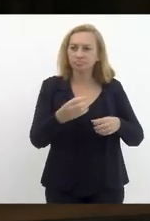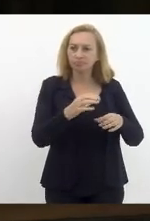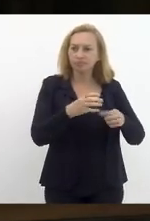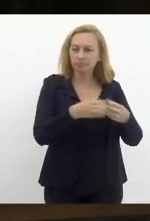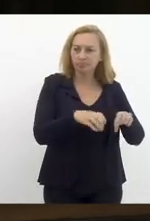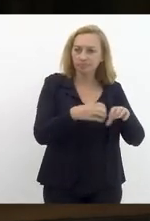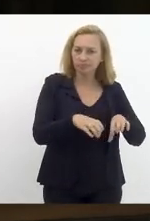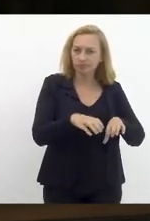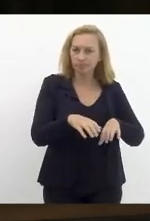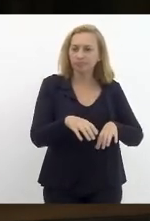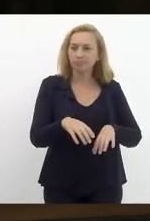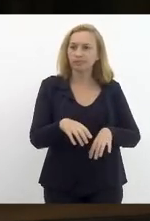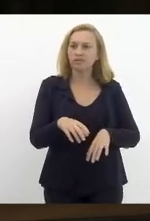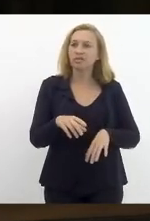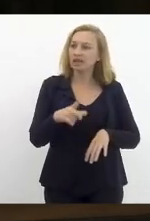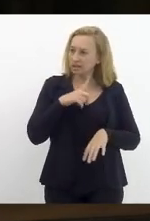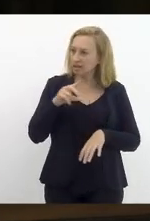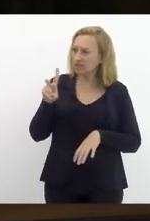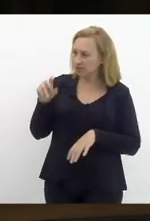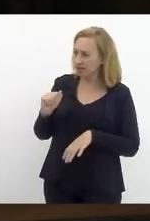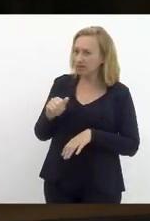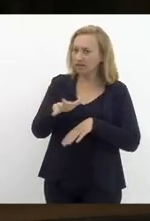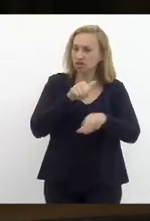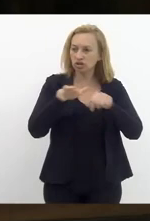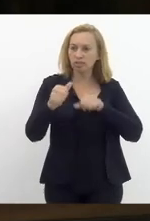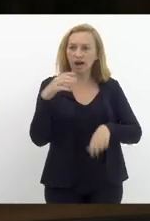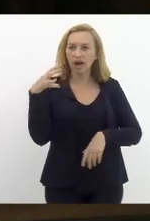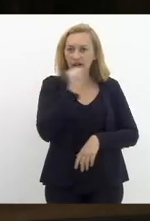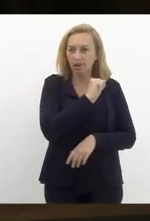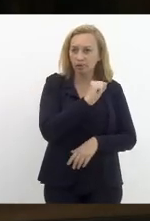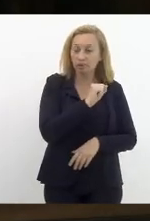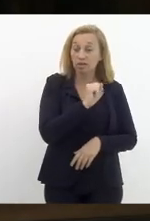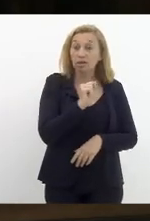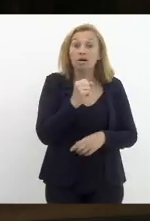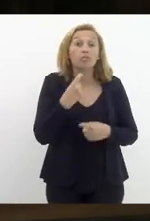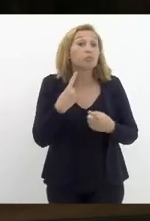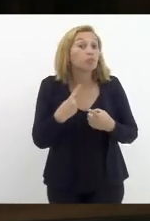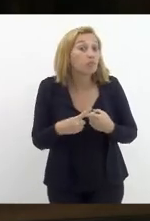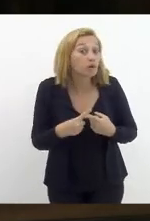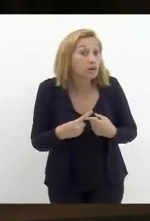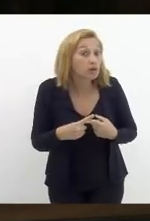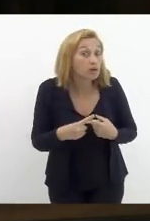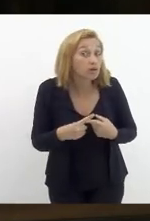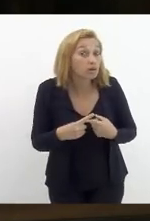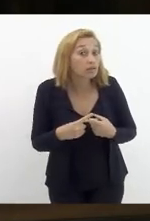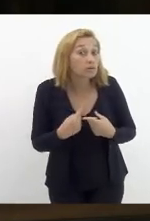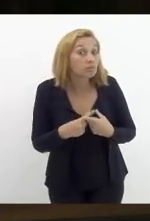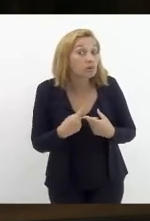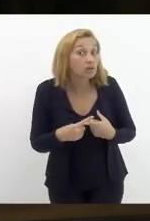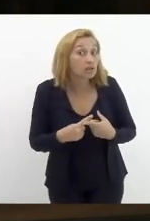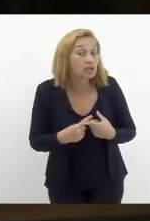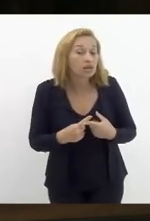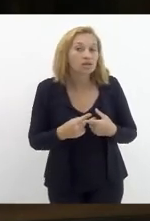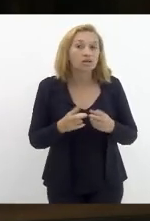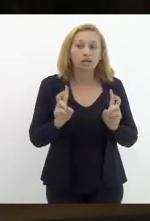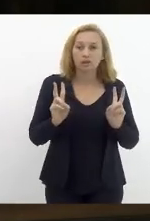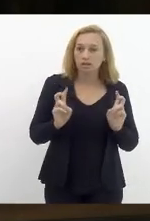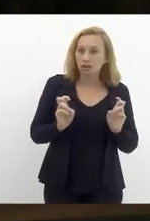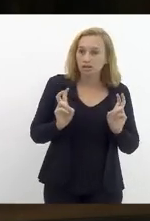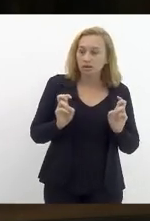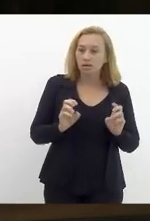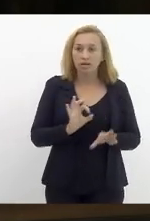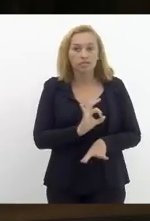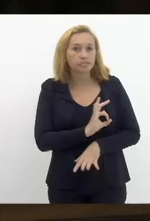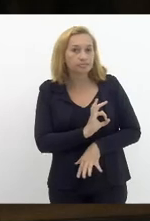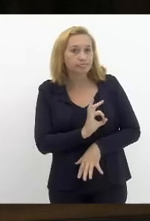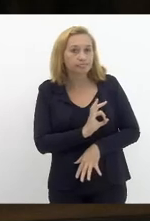teve a vaga, vai chamar imediatamente. Até porque, né, no caso da